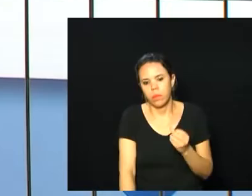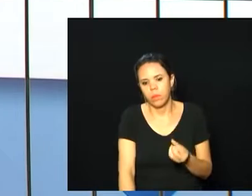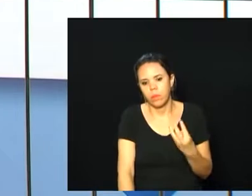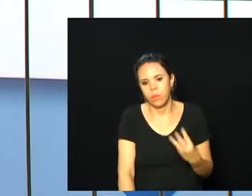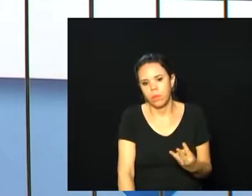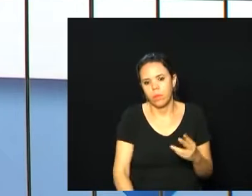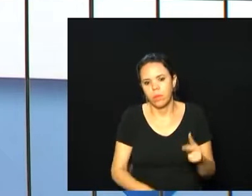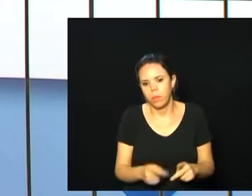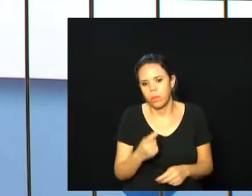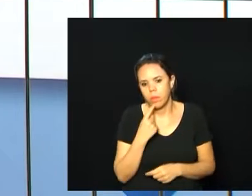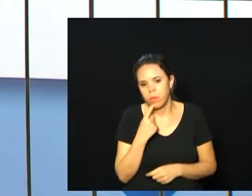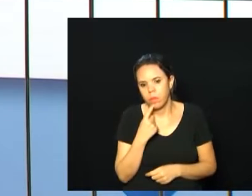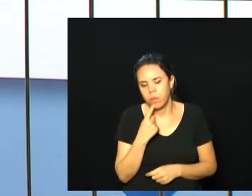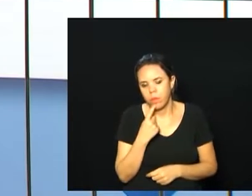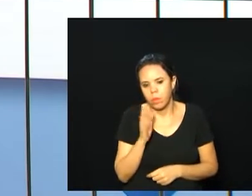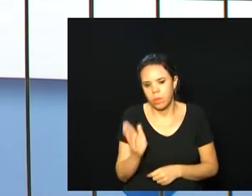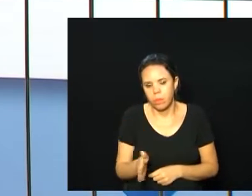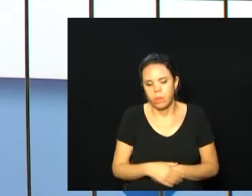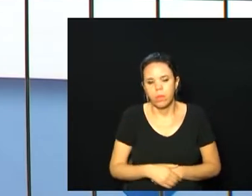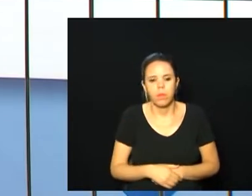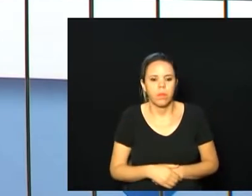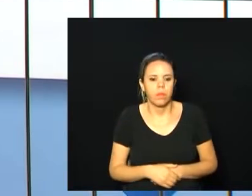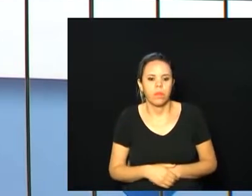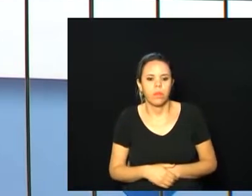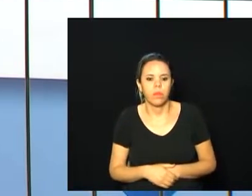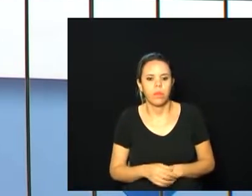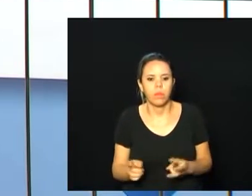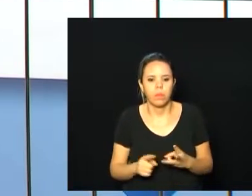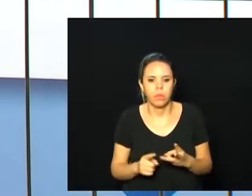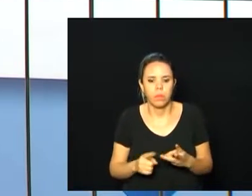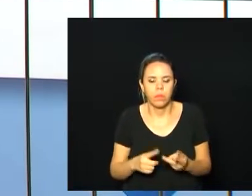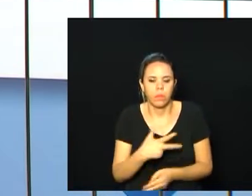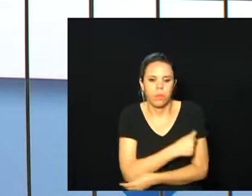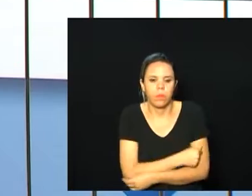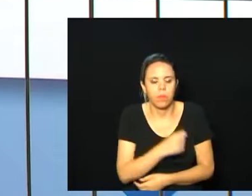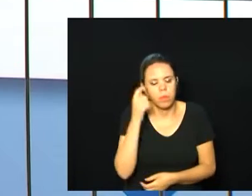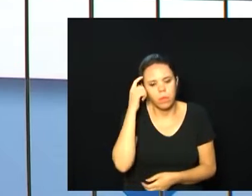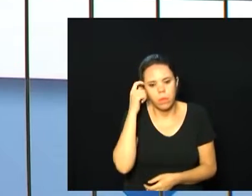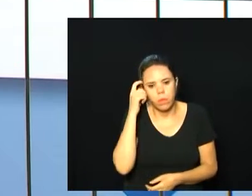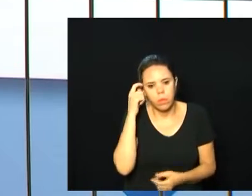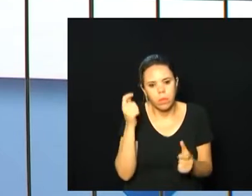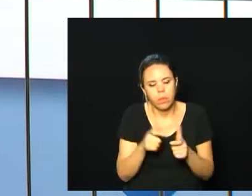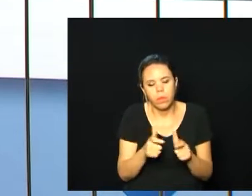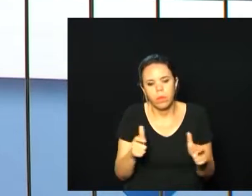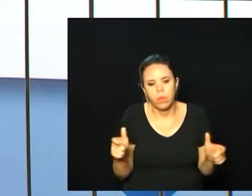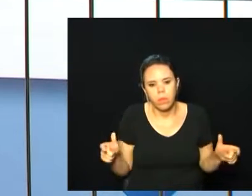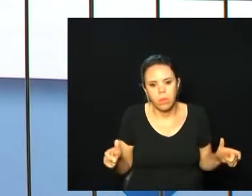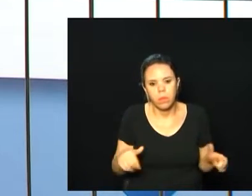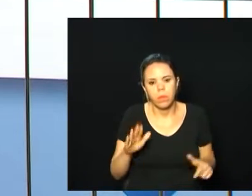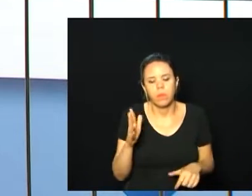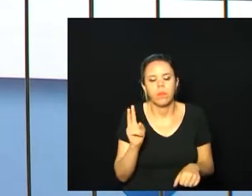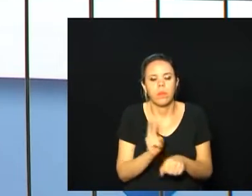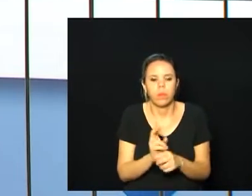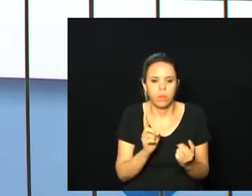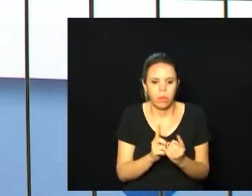125.563 moradores de Campinas que já receberam a dose adicional. E nesse intuito de aumentar ainda mais a